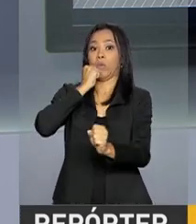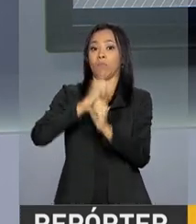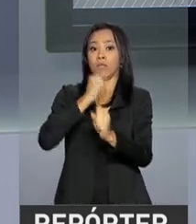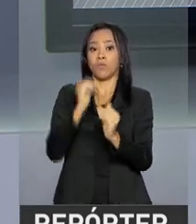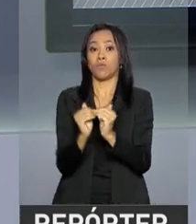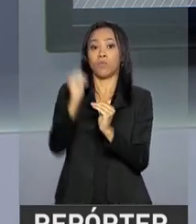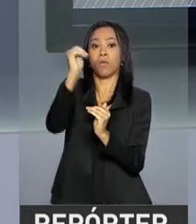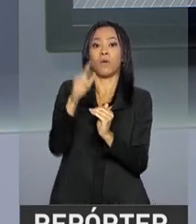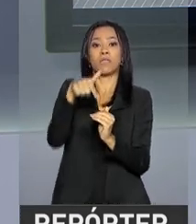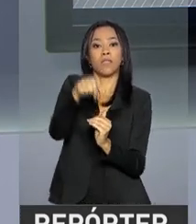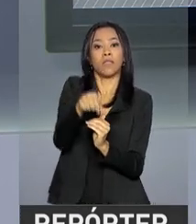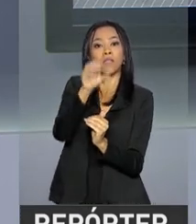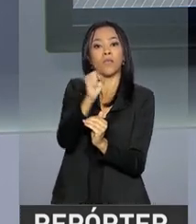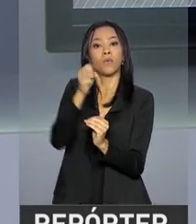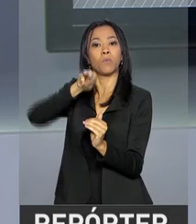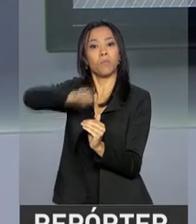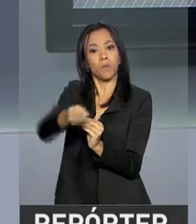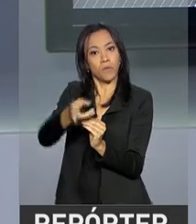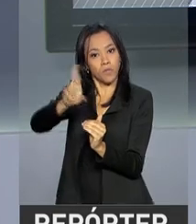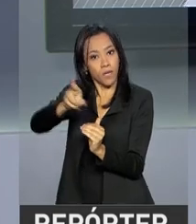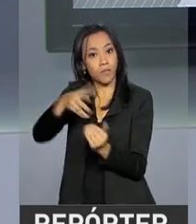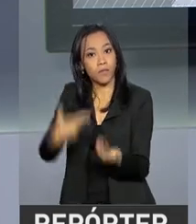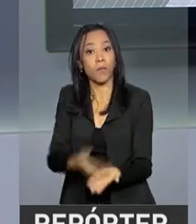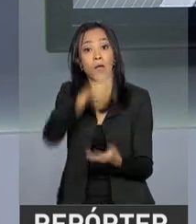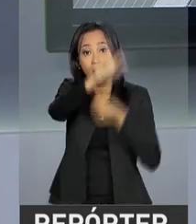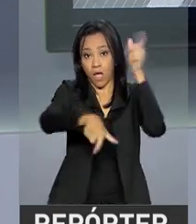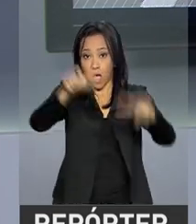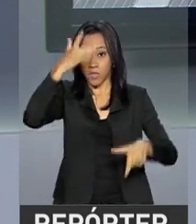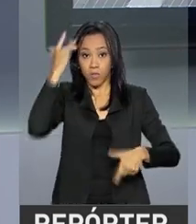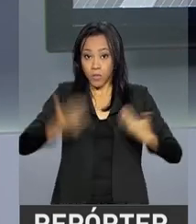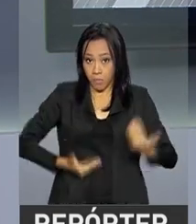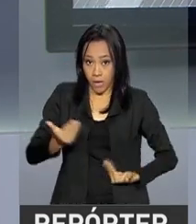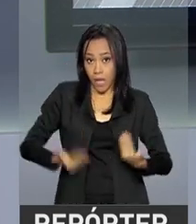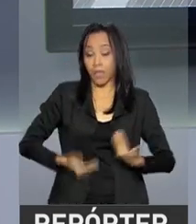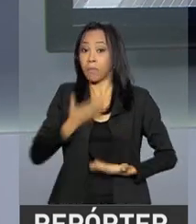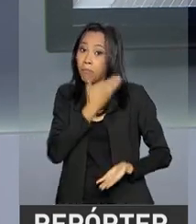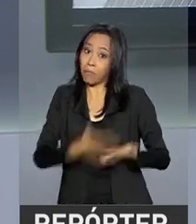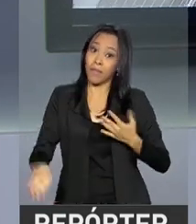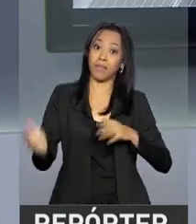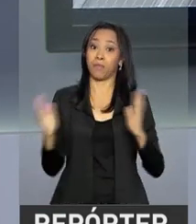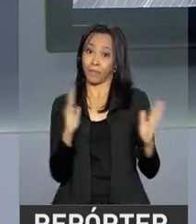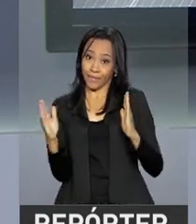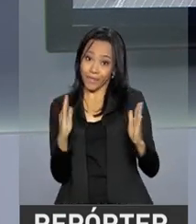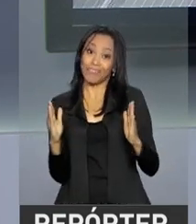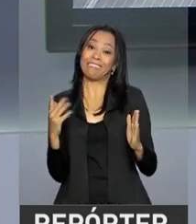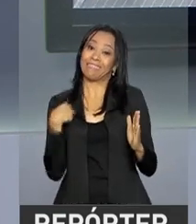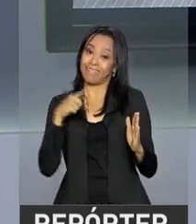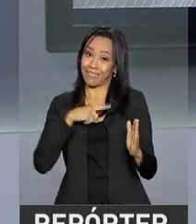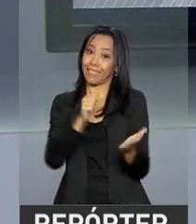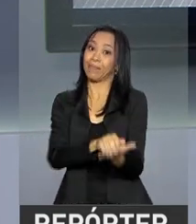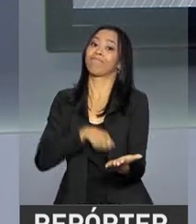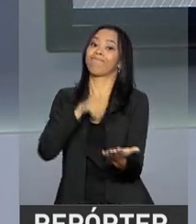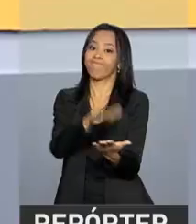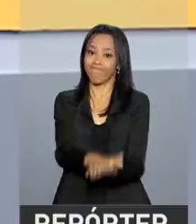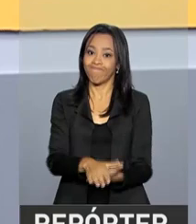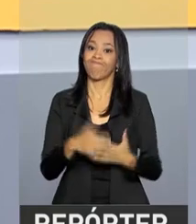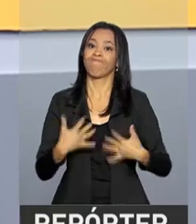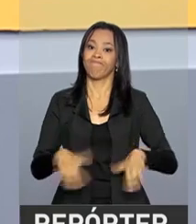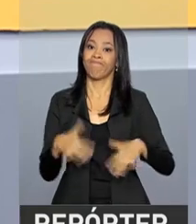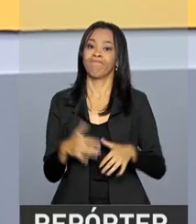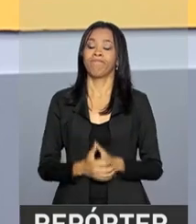a 78 milhões de reais os empregadores que perderem o prazo estão sujeitos a penalidades e multas